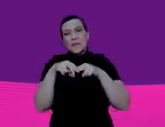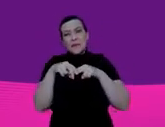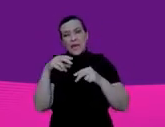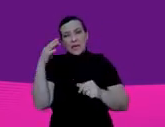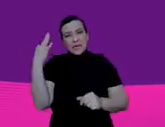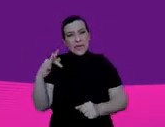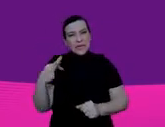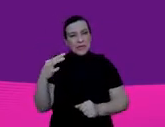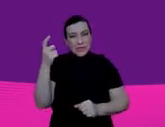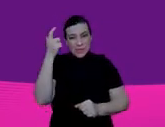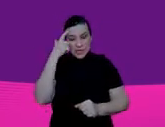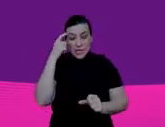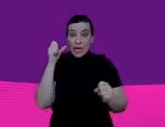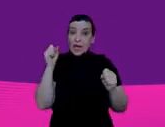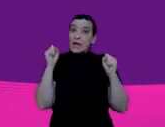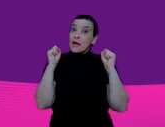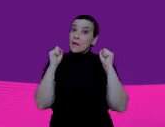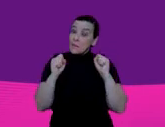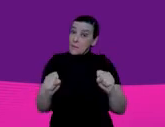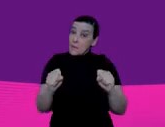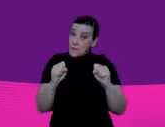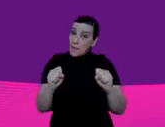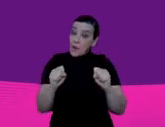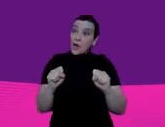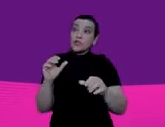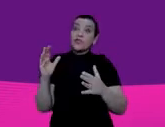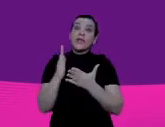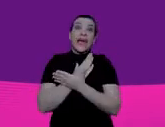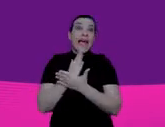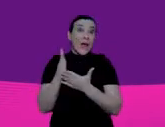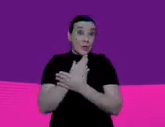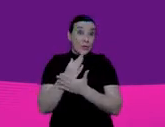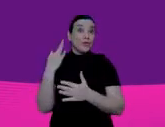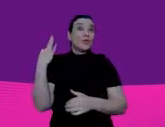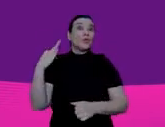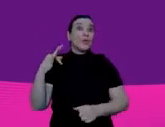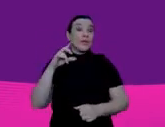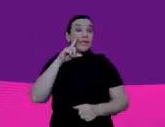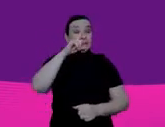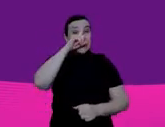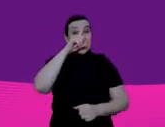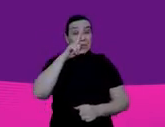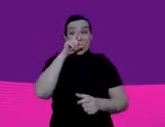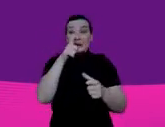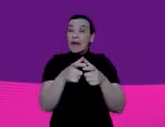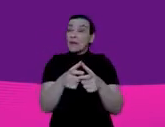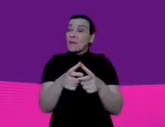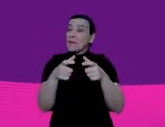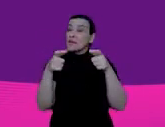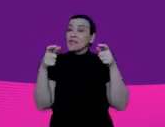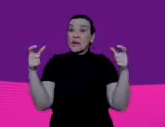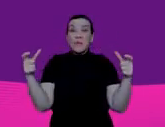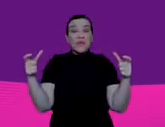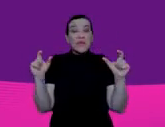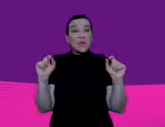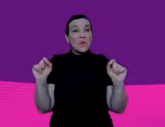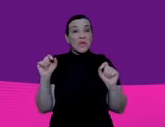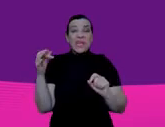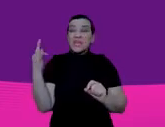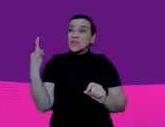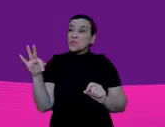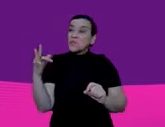pacientes potencialmente com doenças graves, só que na maioria das vezes os pacientes não vão ter nenhuma doença secundária ameaçadora à vida,